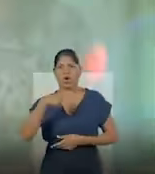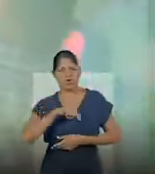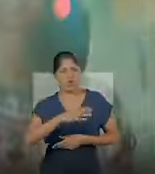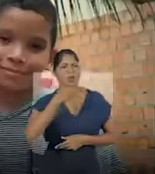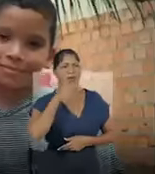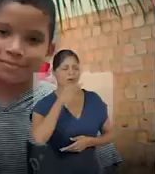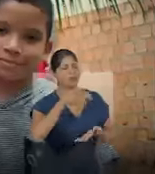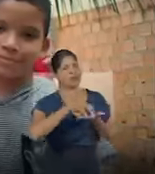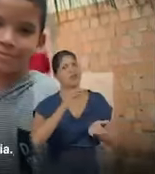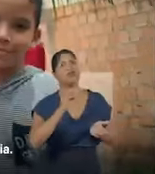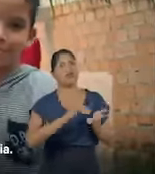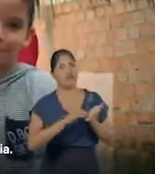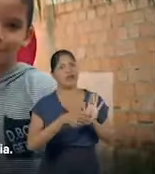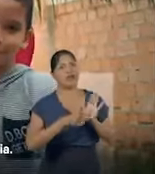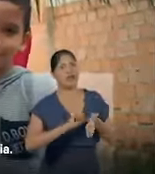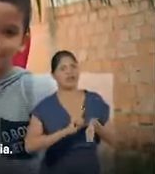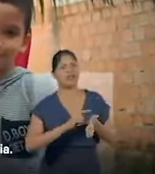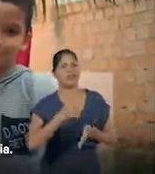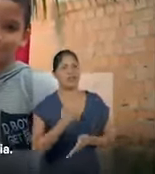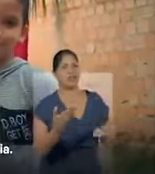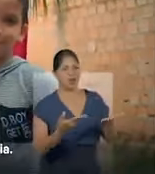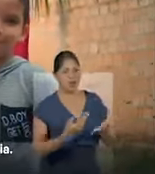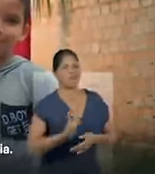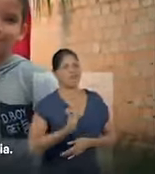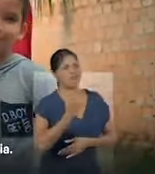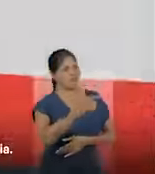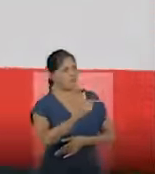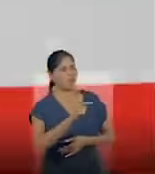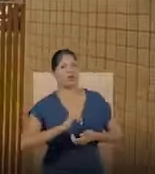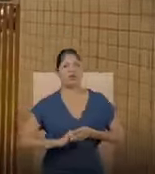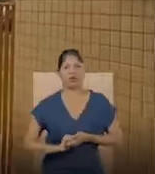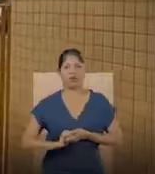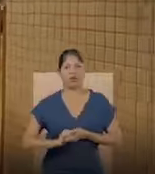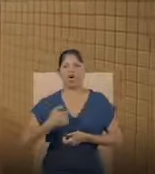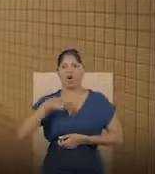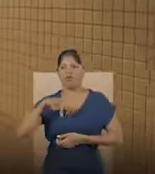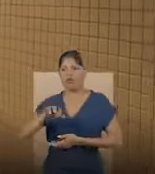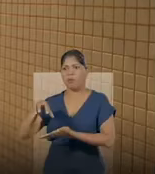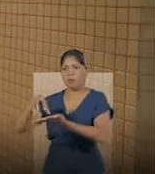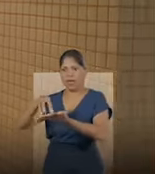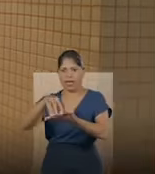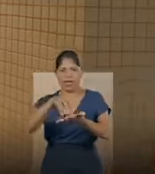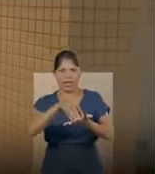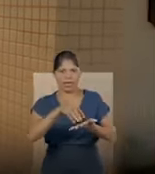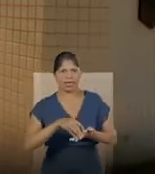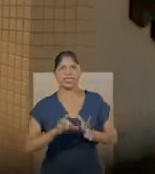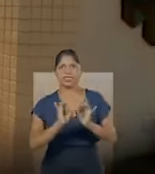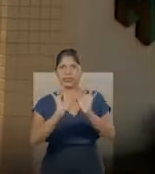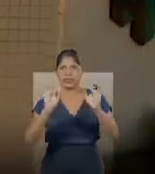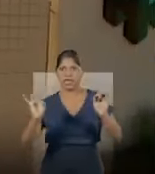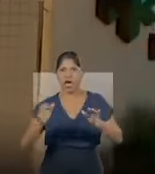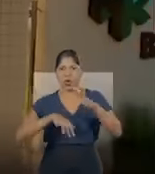tivesse vindo para Marabá, eu tenho certeza que eu não estaria aqui para contar a história. Abrimos centros especializados no tratamento